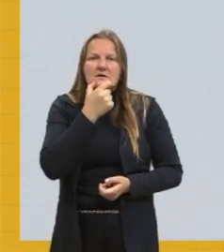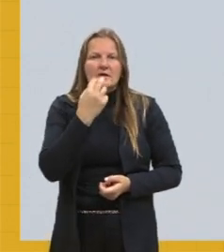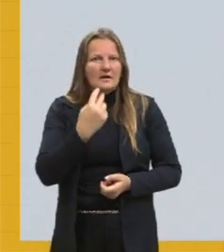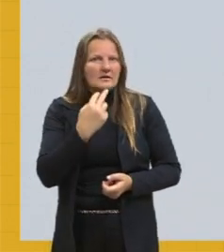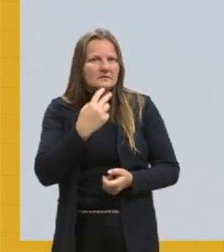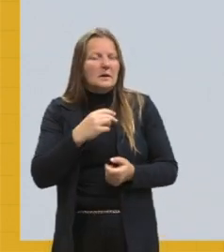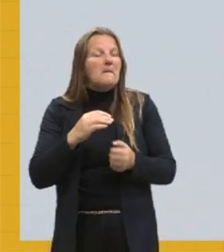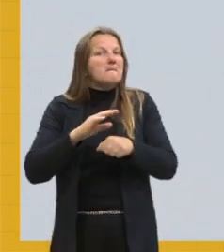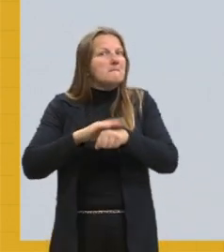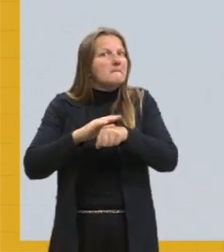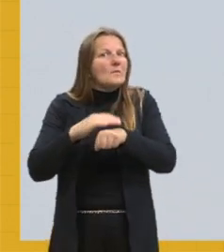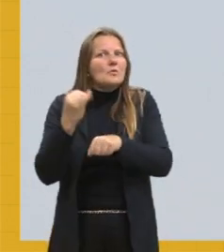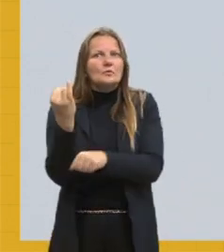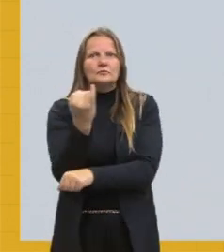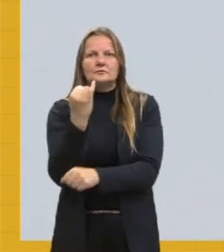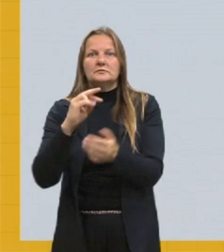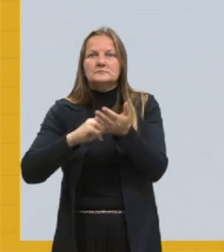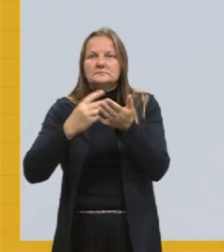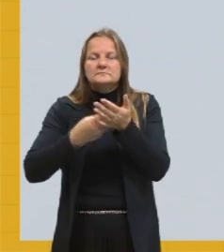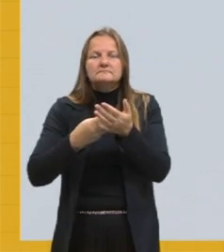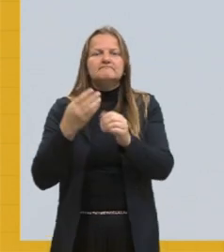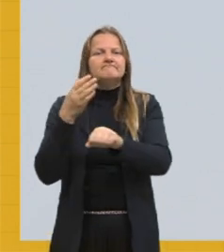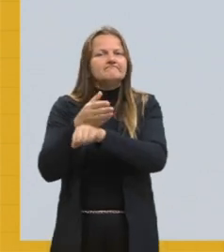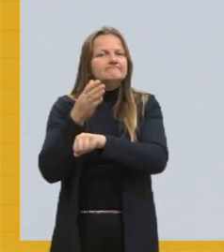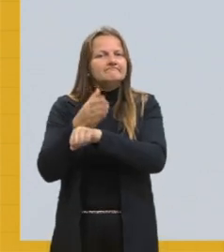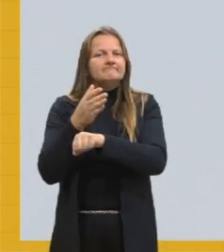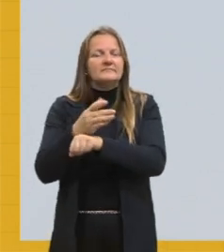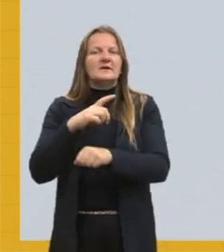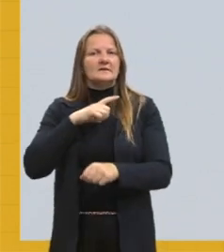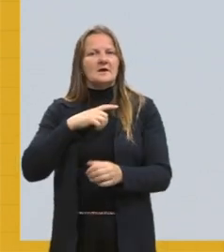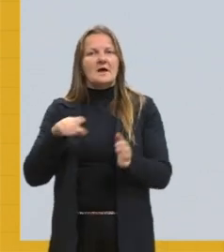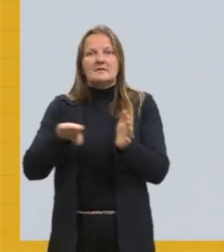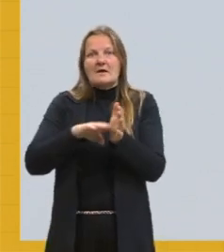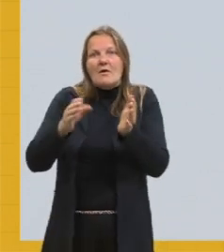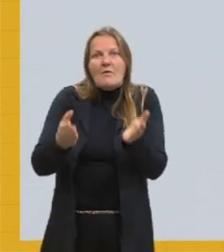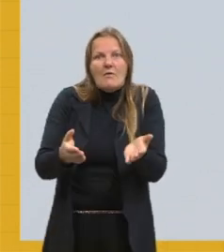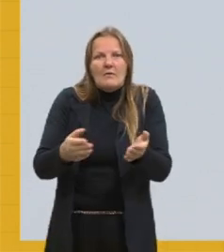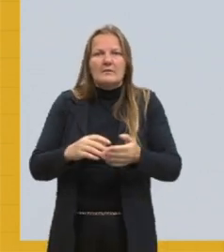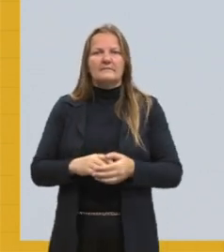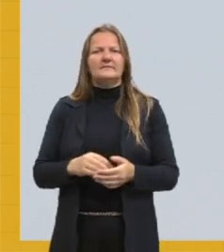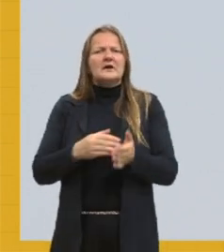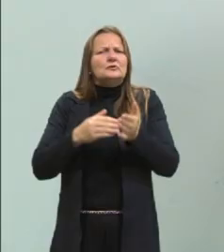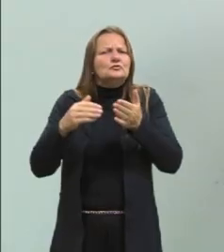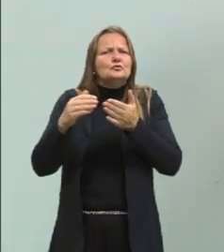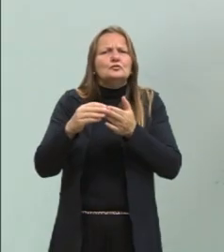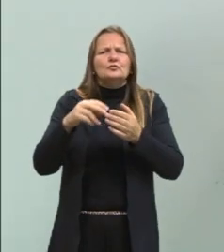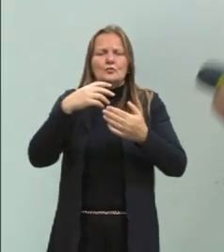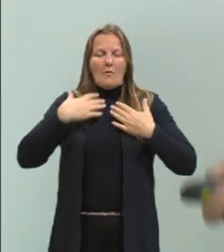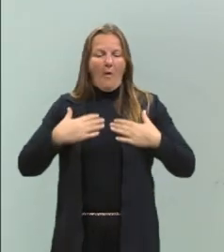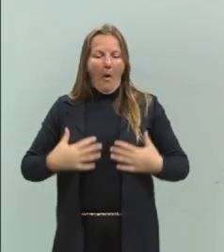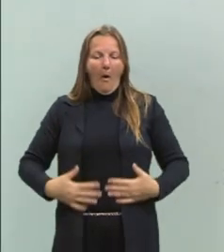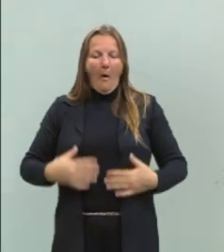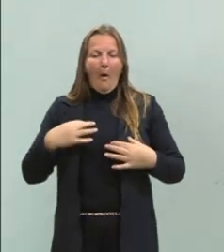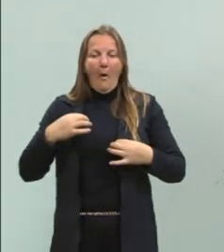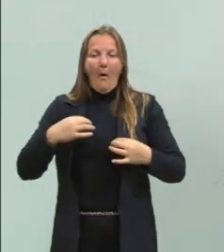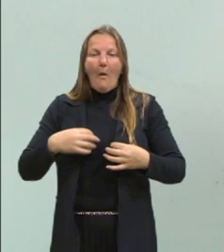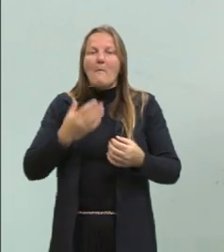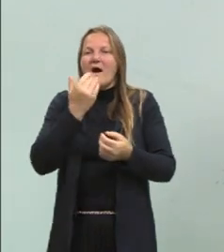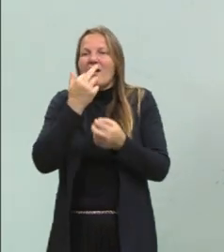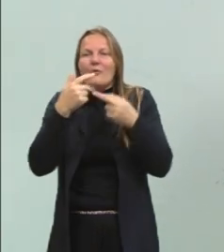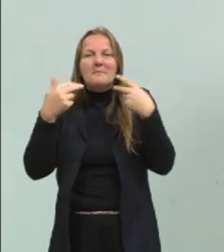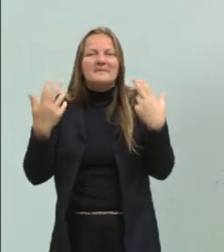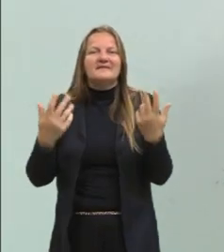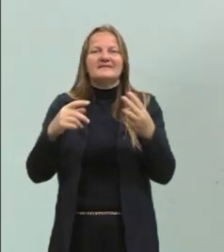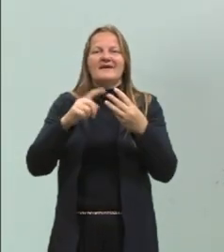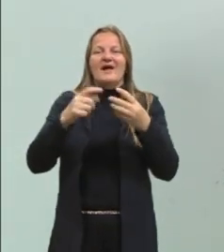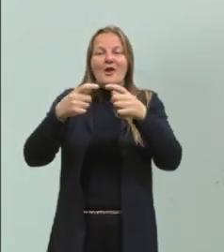presença muito significativa né E tem até hoje né tudo que a gente veste em tudo que a gente come né